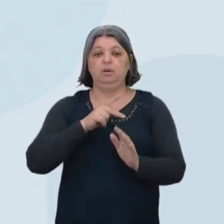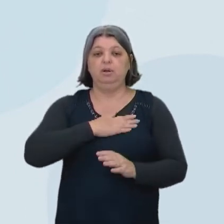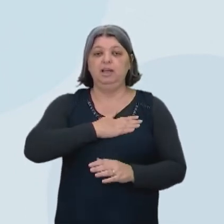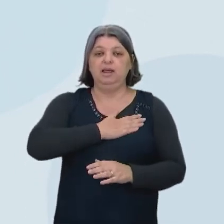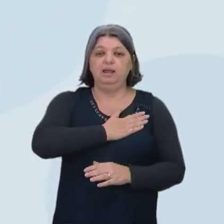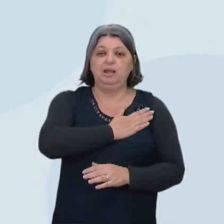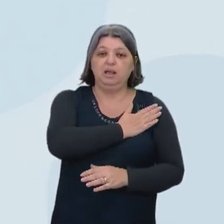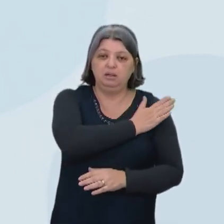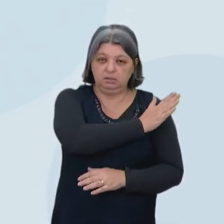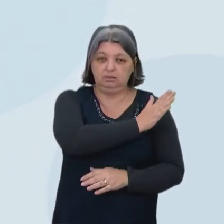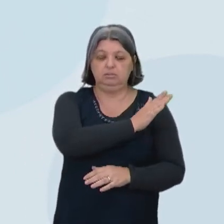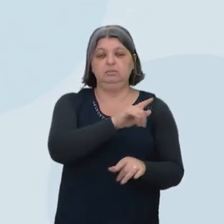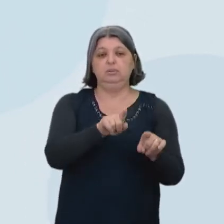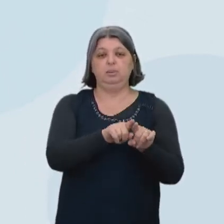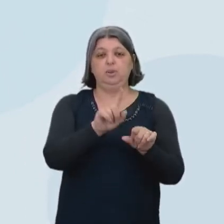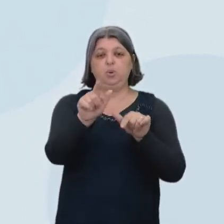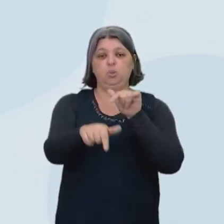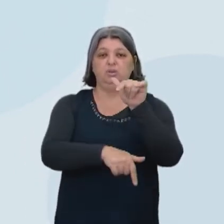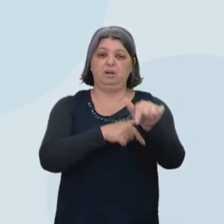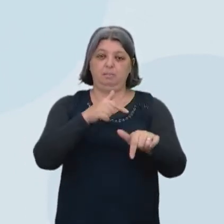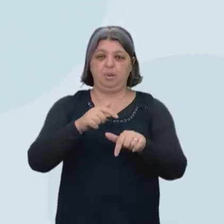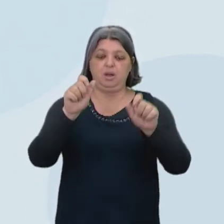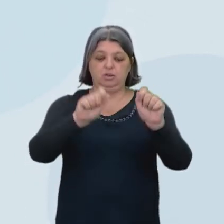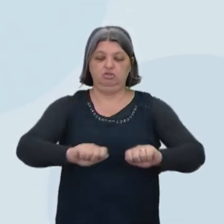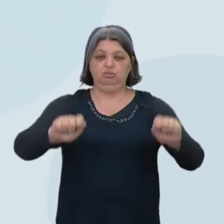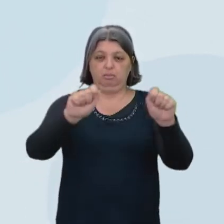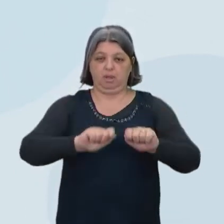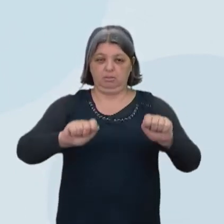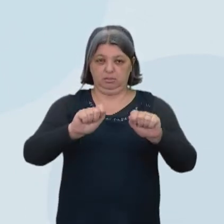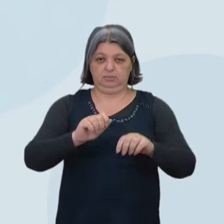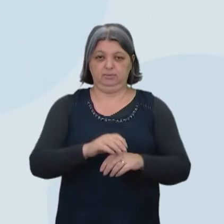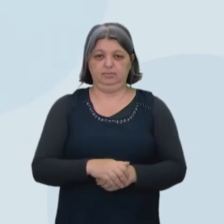o ofício de empregada doméstica.